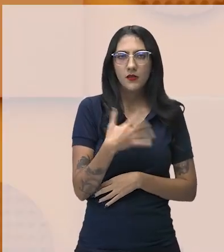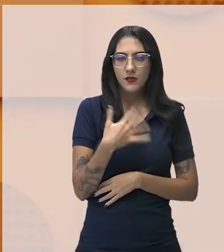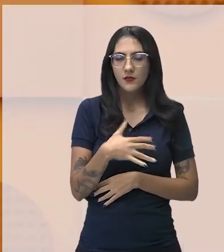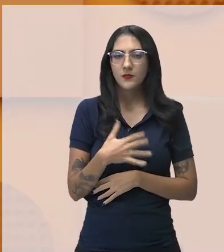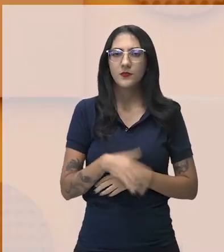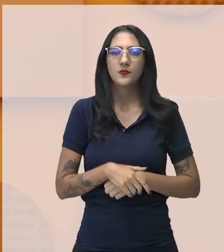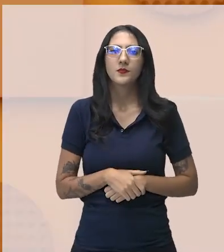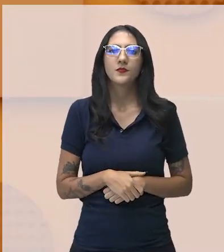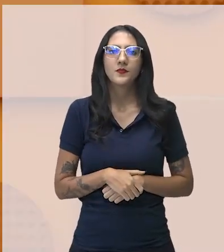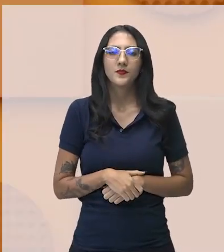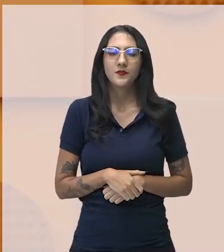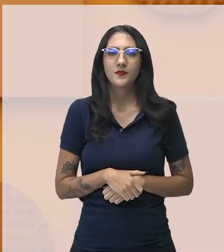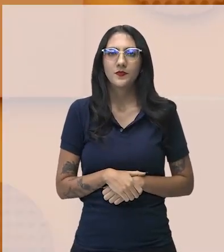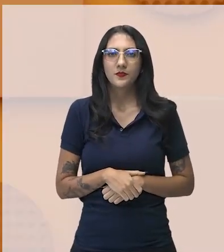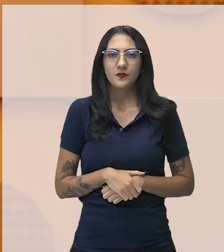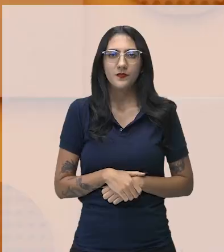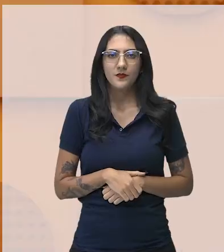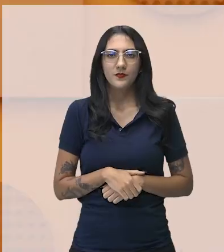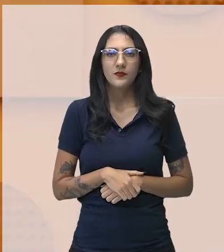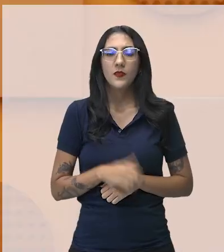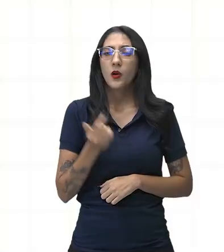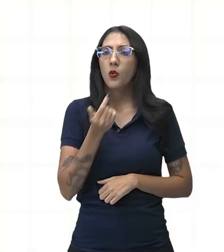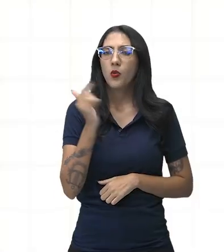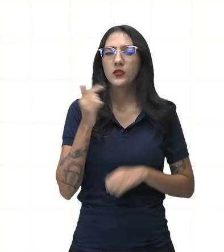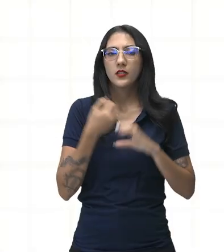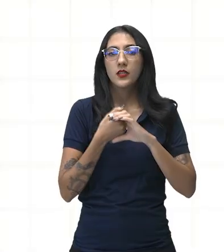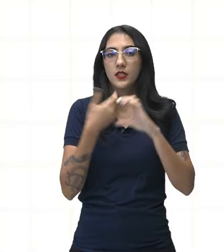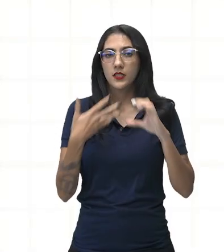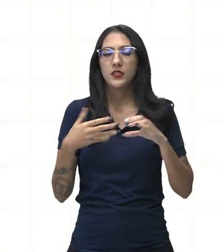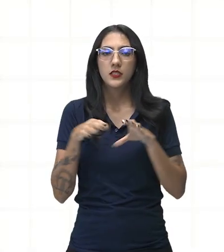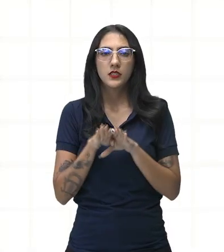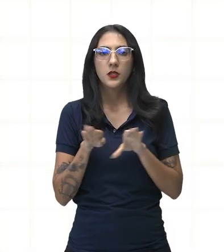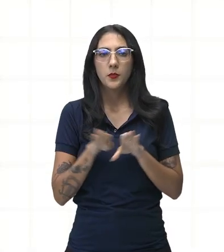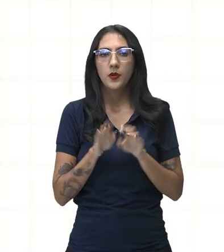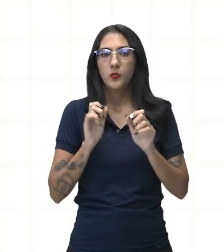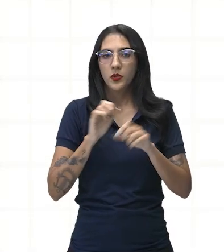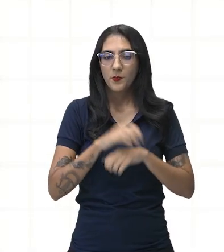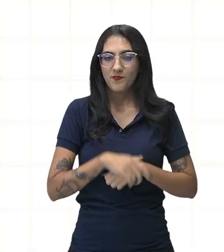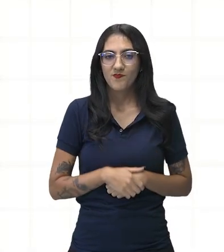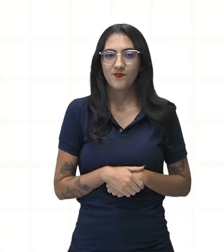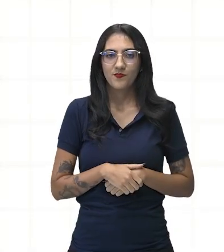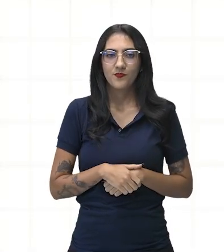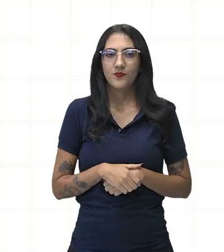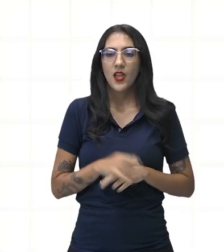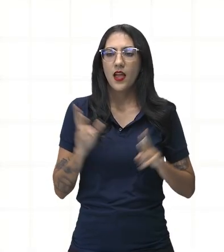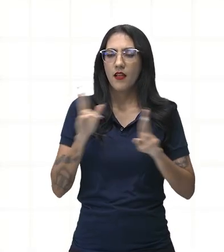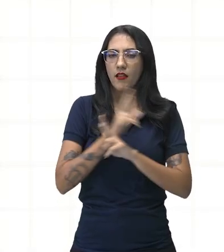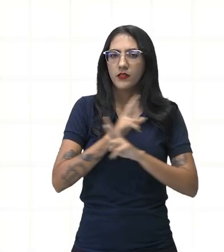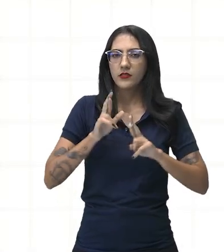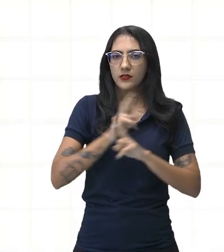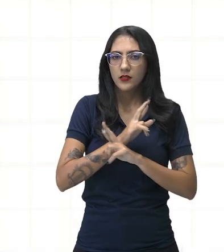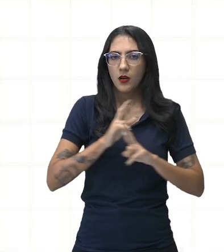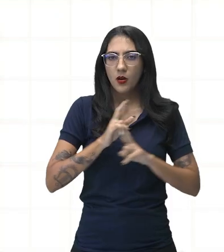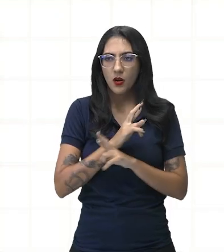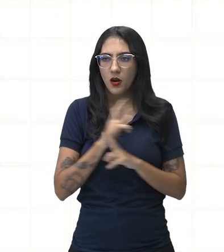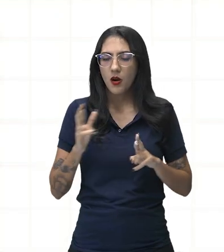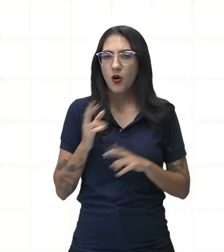certo? Outra característica aí do sistema capitalista, gente, vai ser a concorrência.